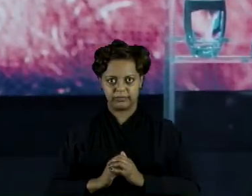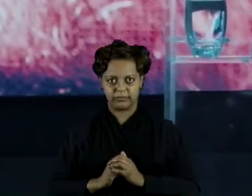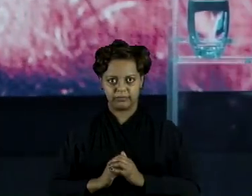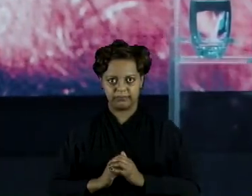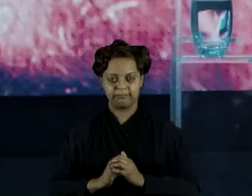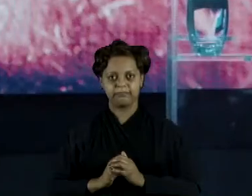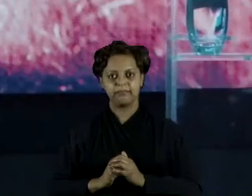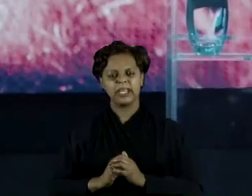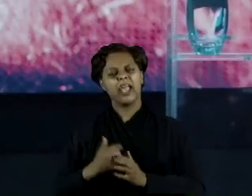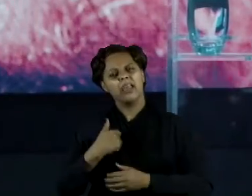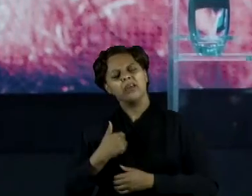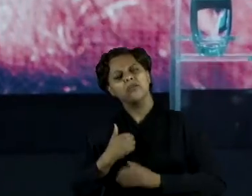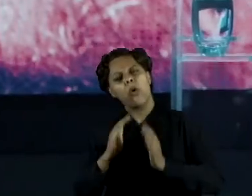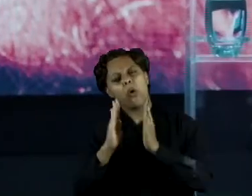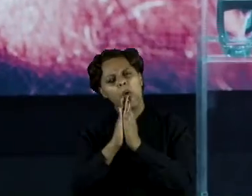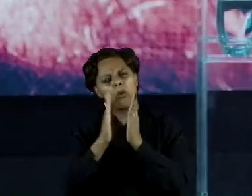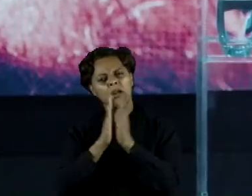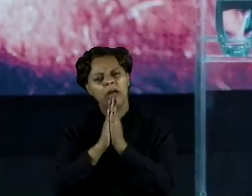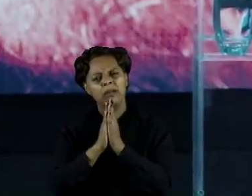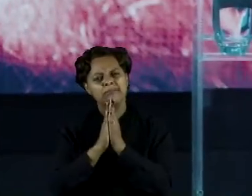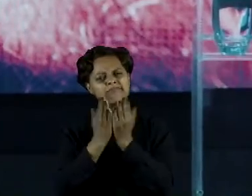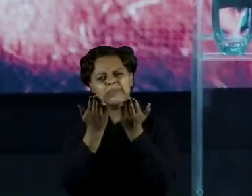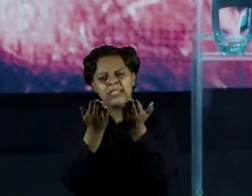Eu vou fazer uma oração agora,